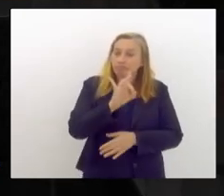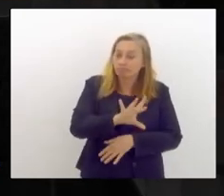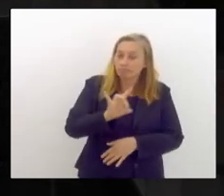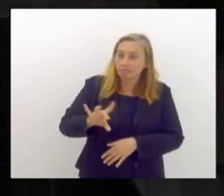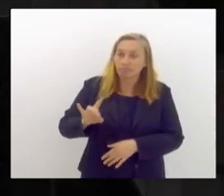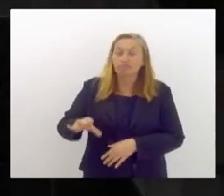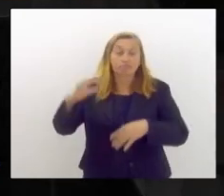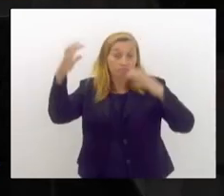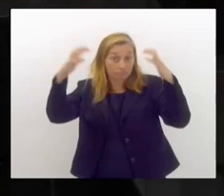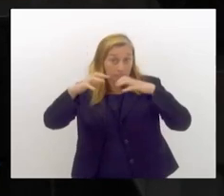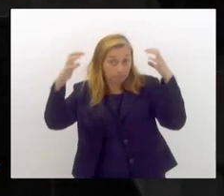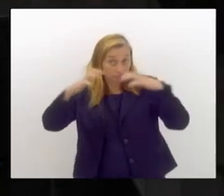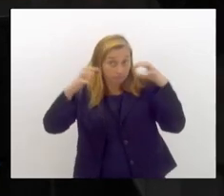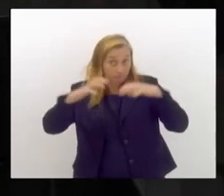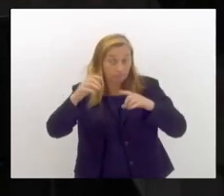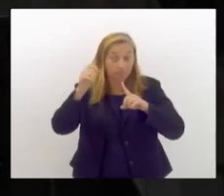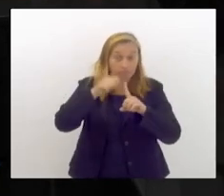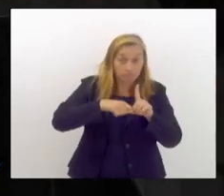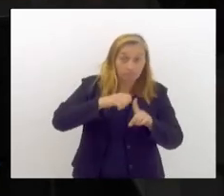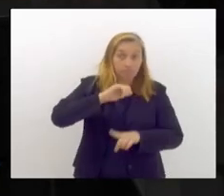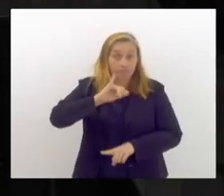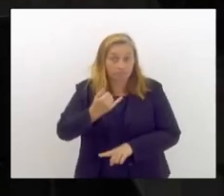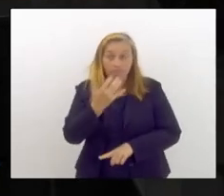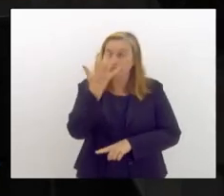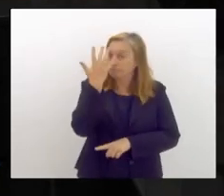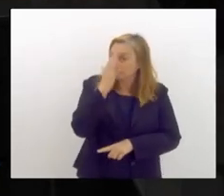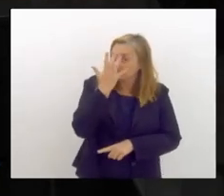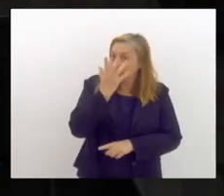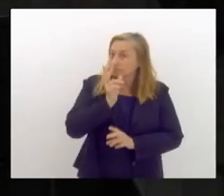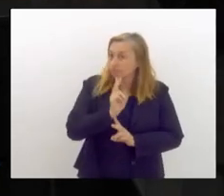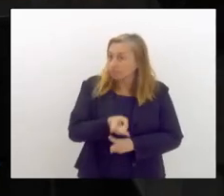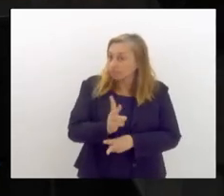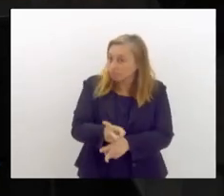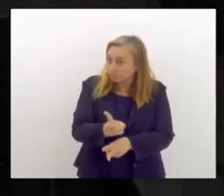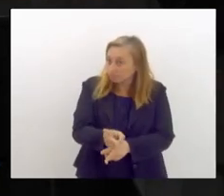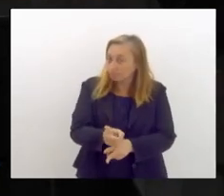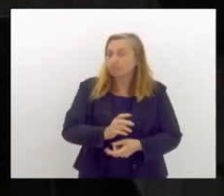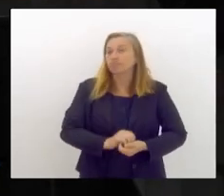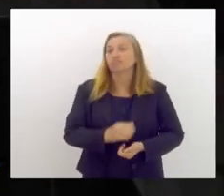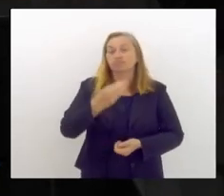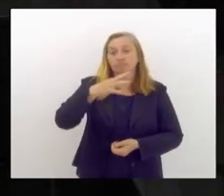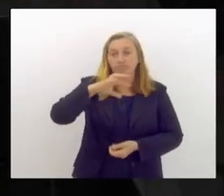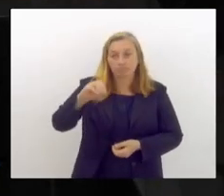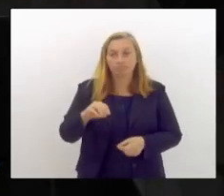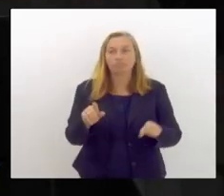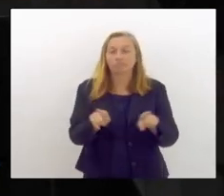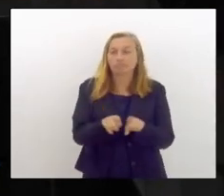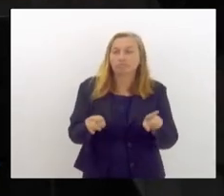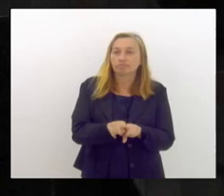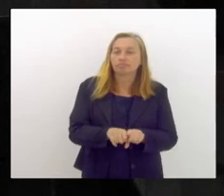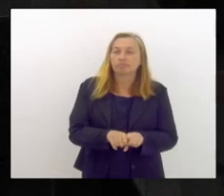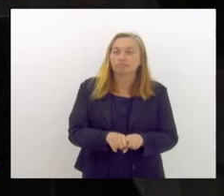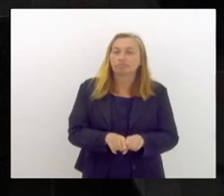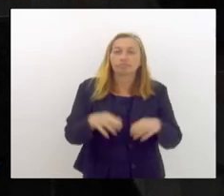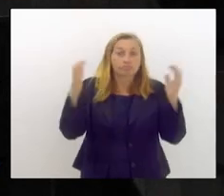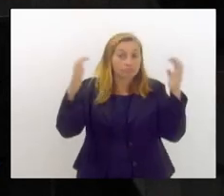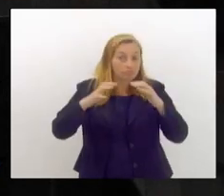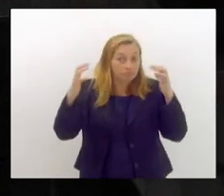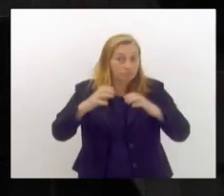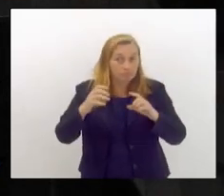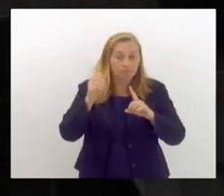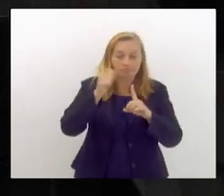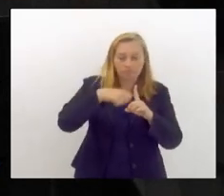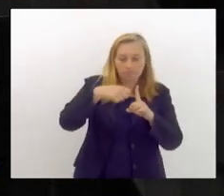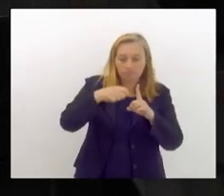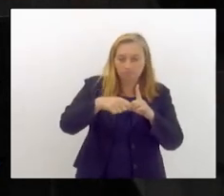que cai nos meses de janeiro, fevereiro, e vai continuar caindo nos meses de março, e a chuva que cai nesses